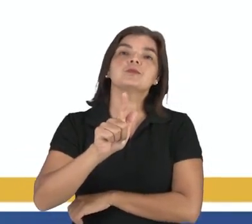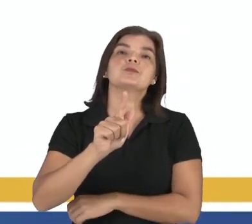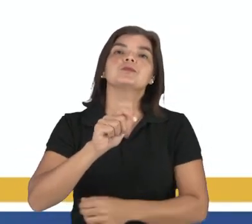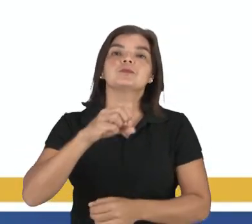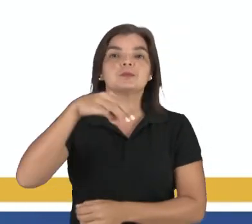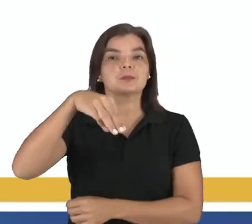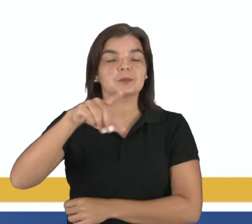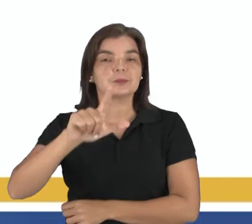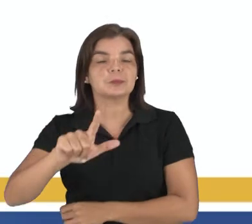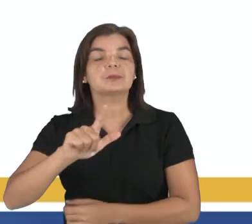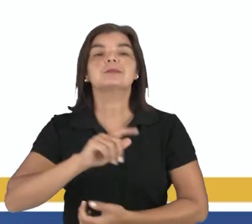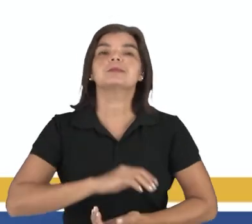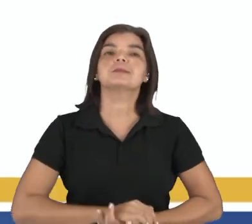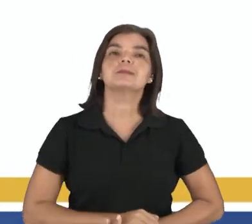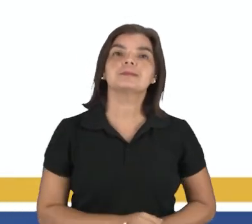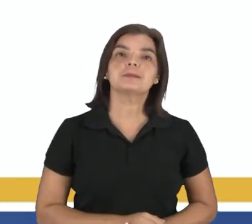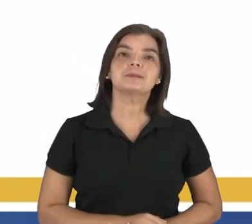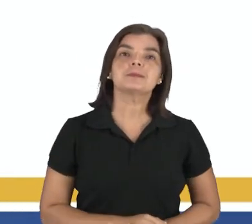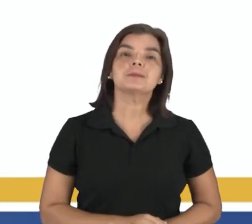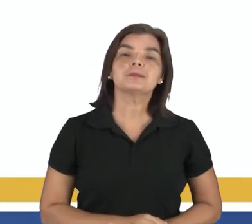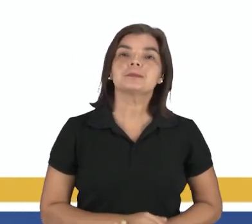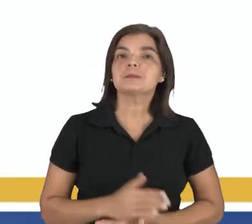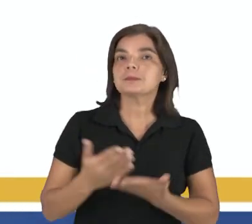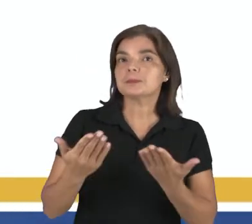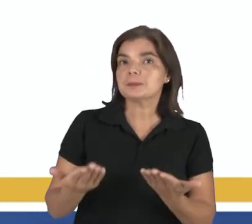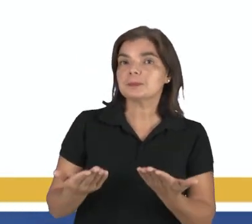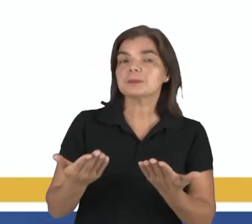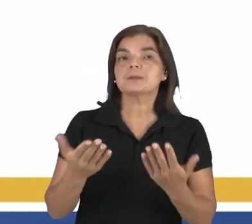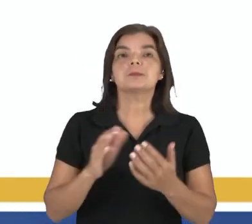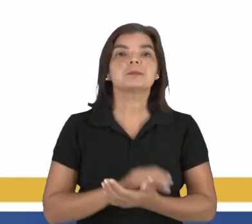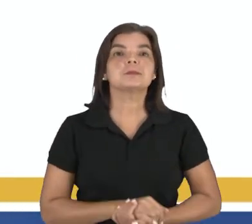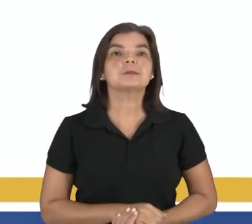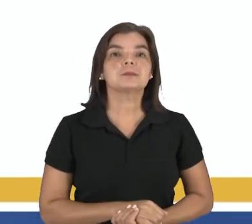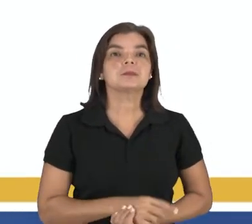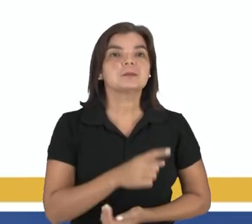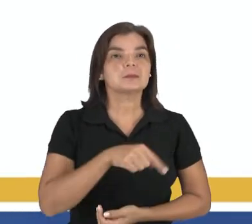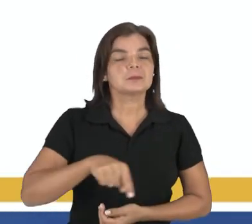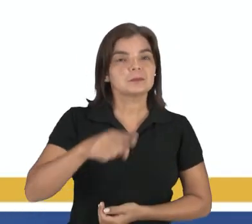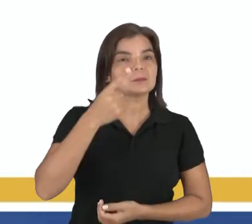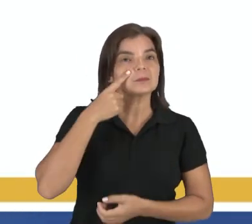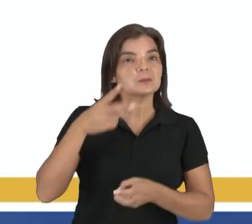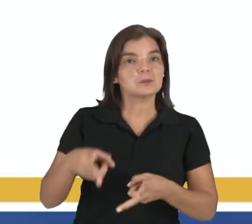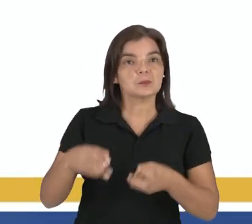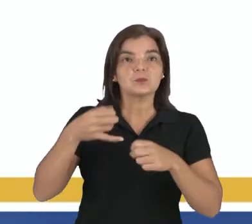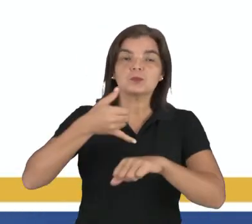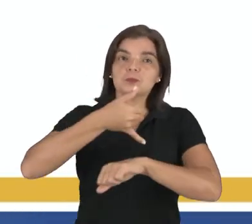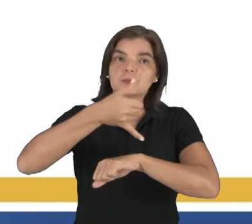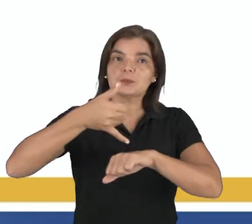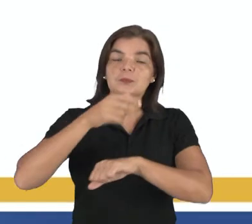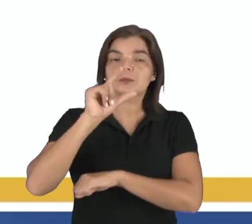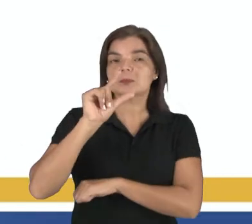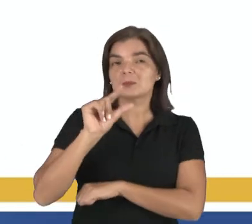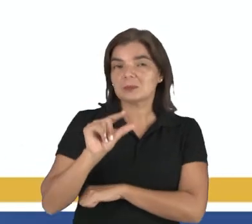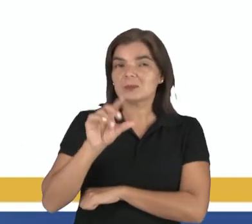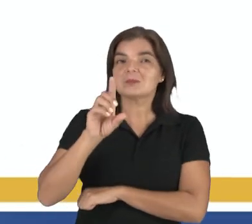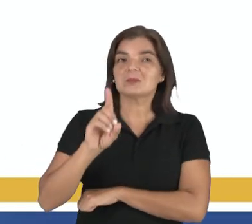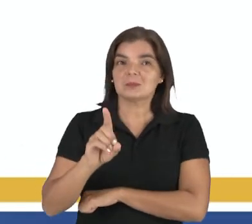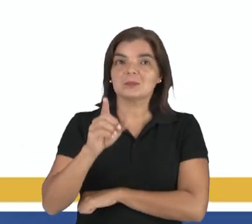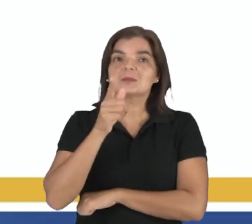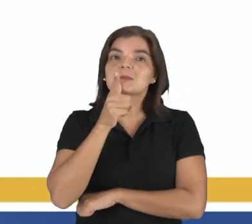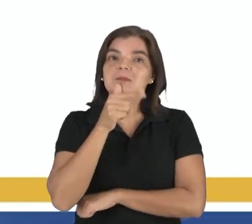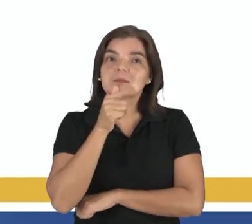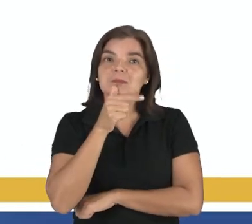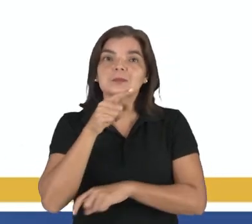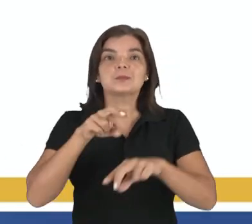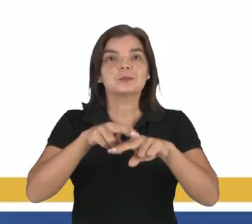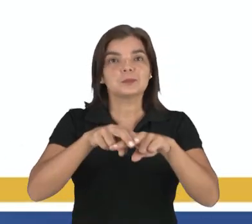0,8 grama por ml. Então, nesse caso, vocês vão perceber que o óleo é menos